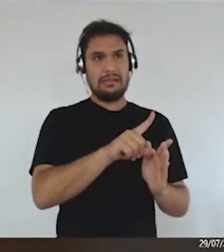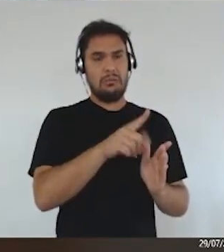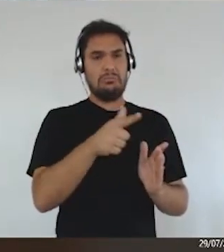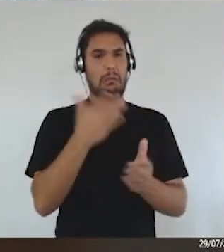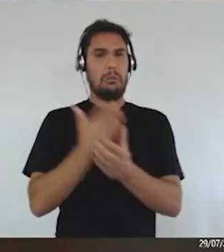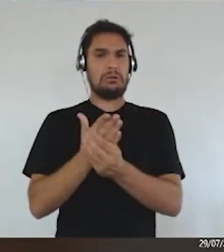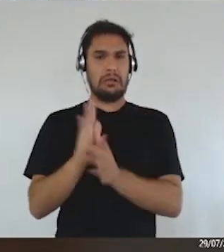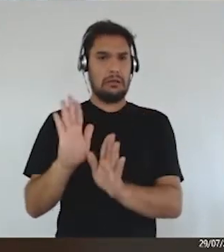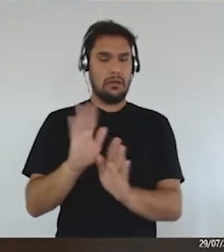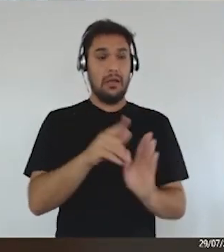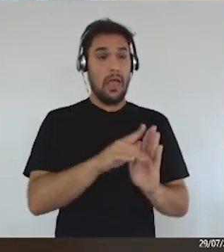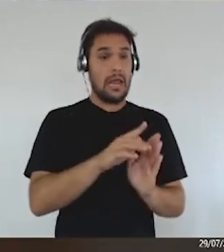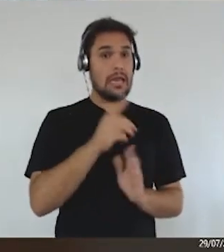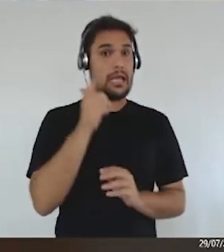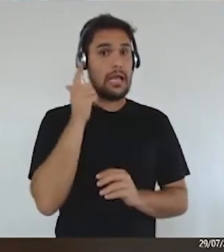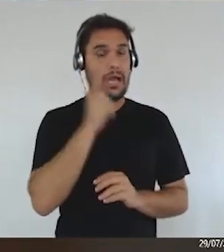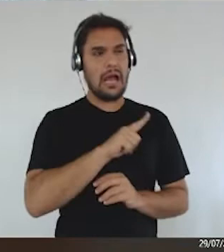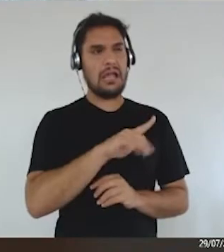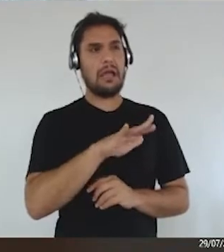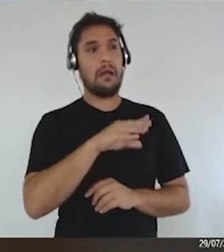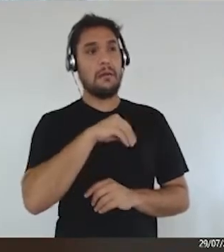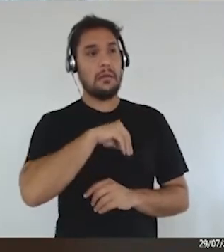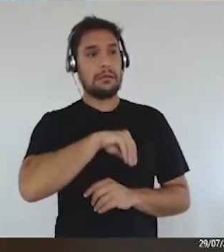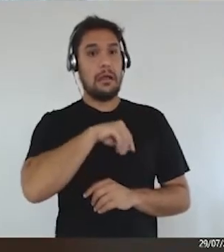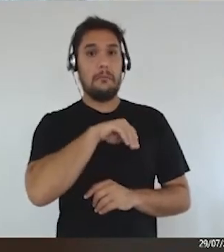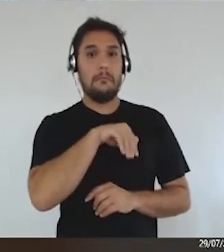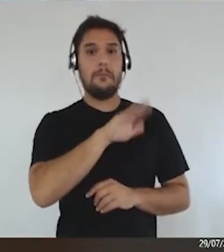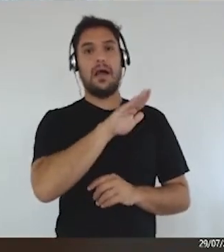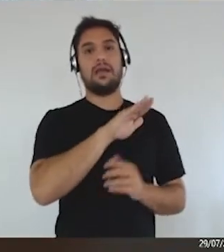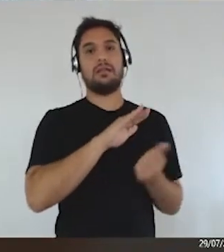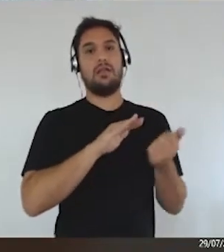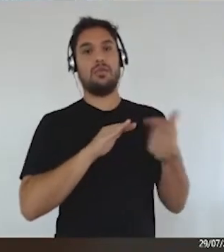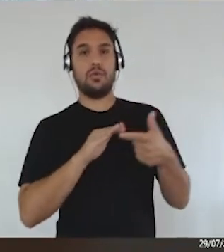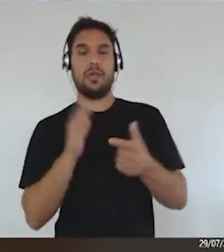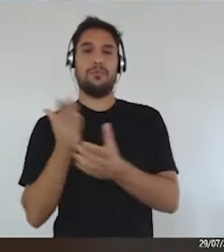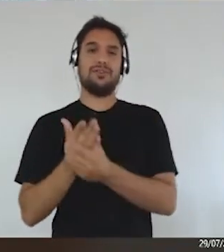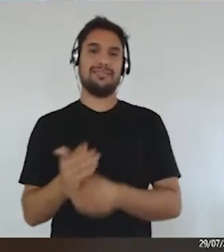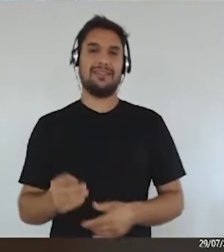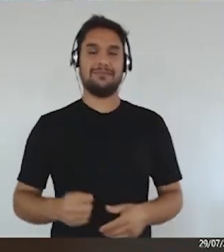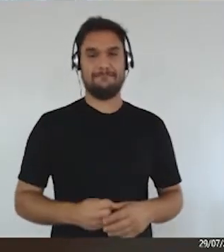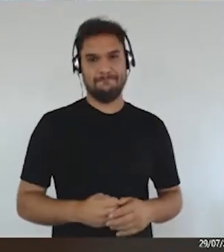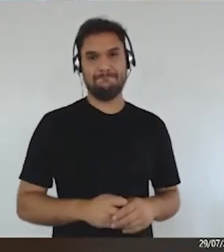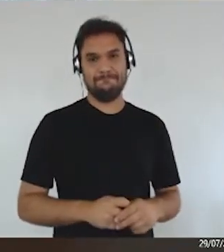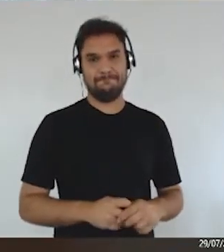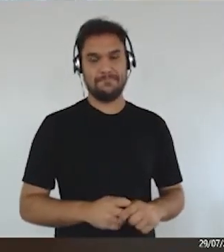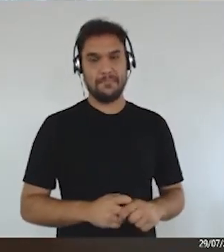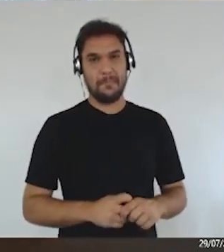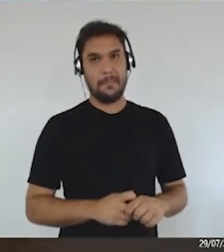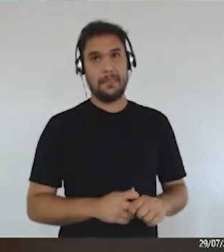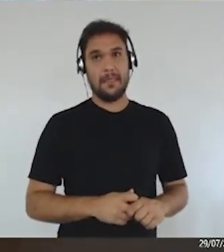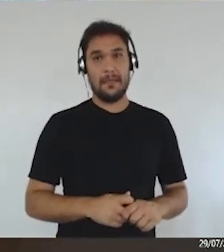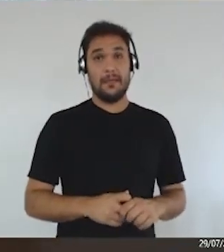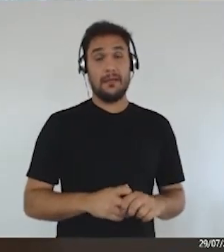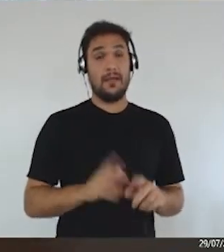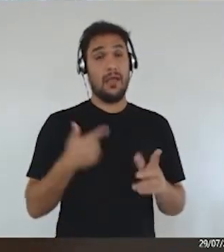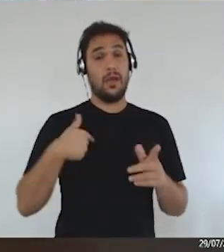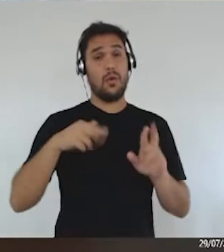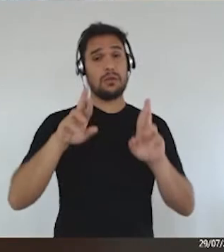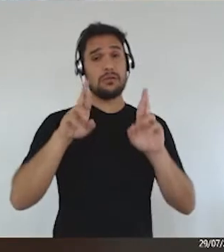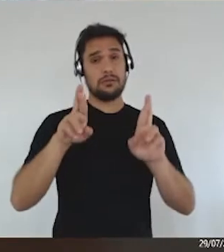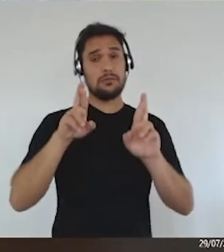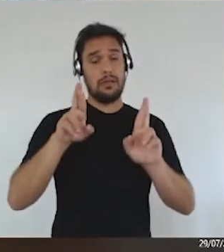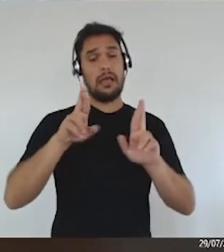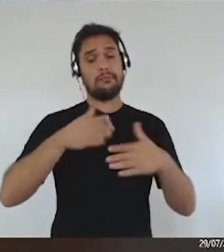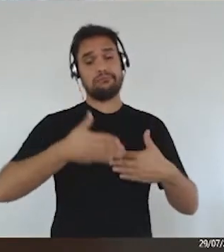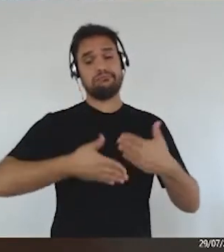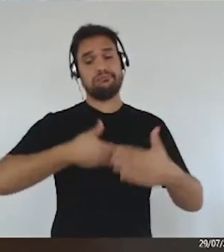litigar, ele ganha mais honorários do que numa ação judicial. E aqui eu espero muito